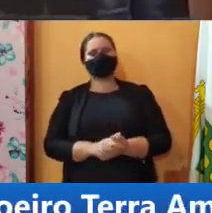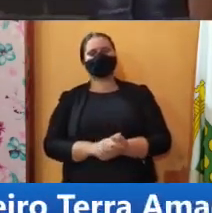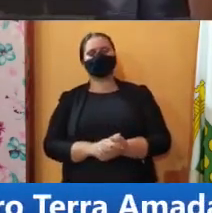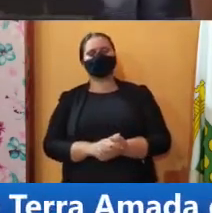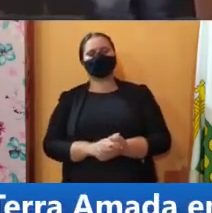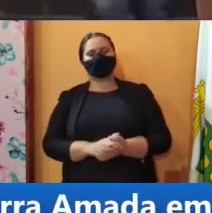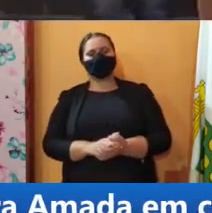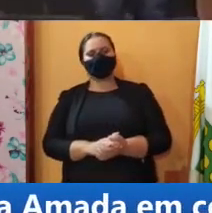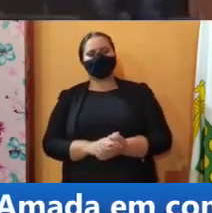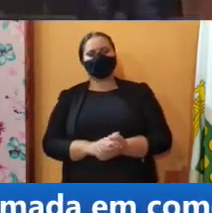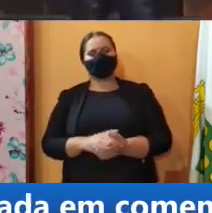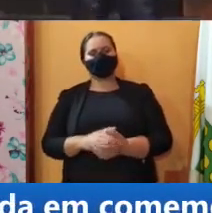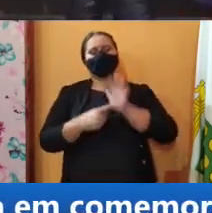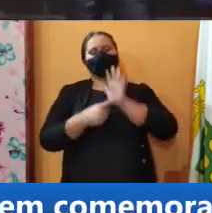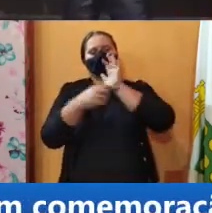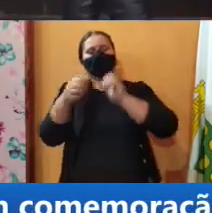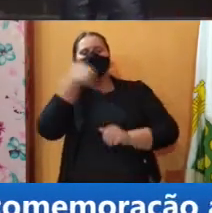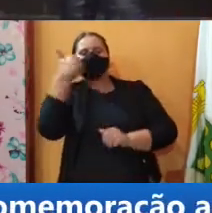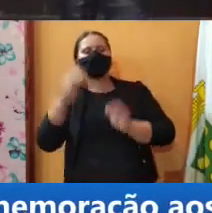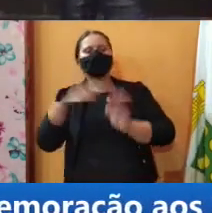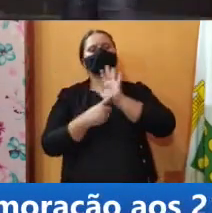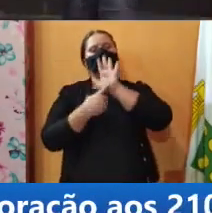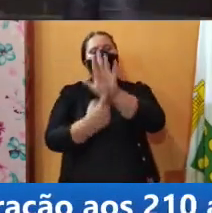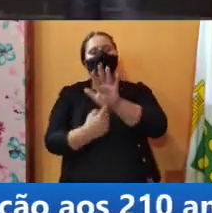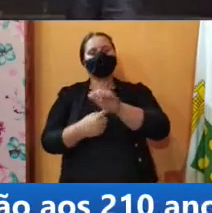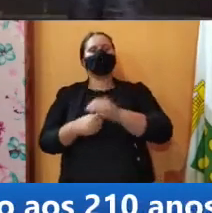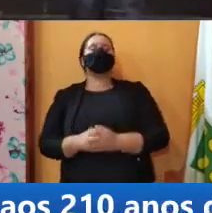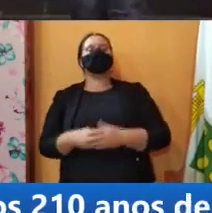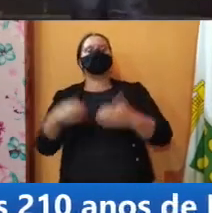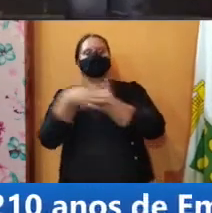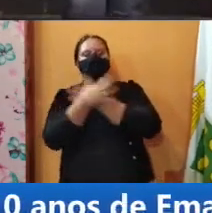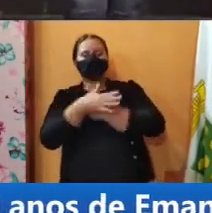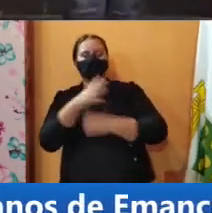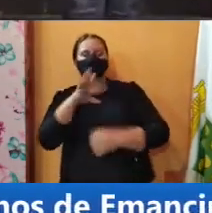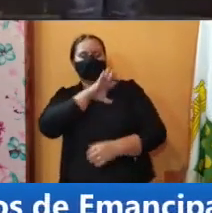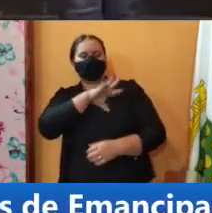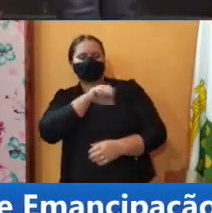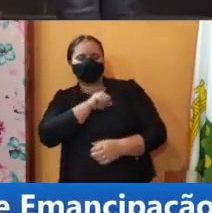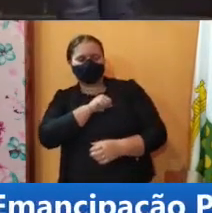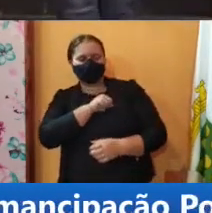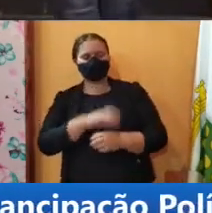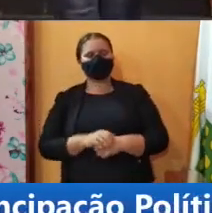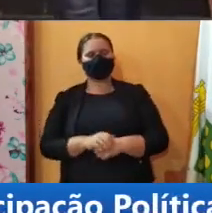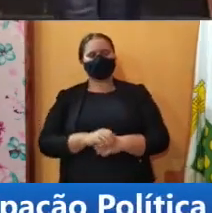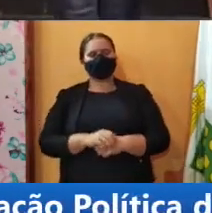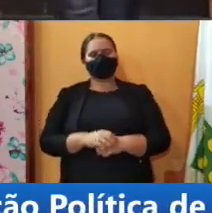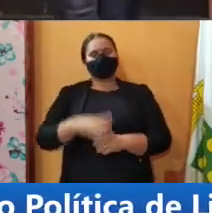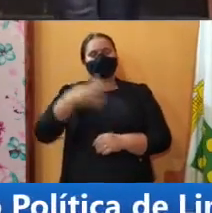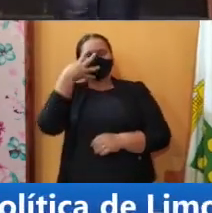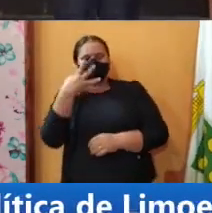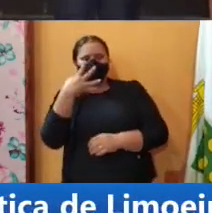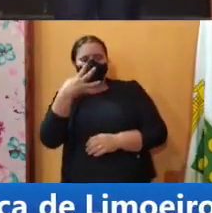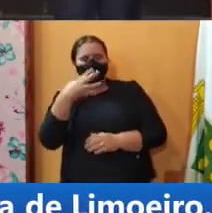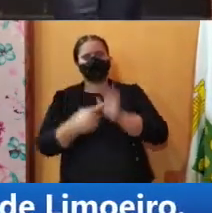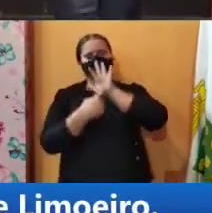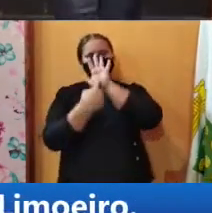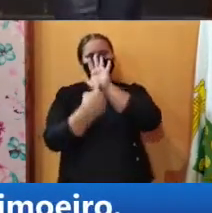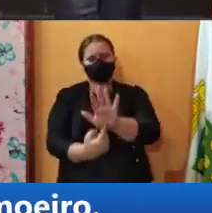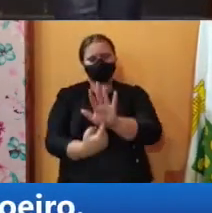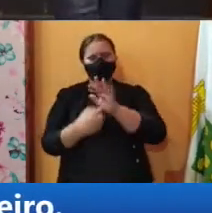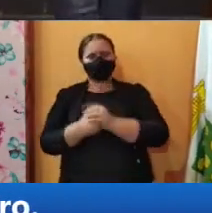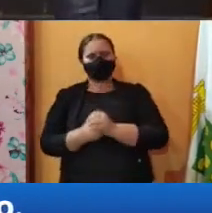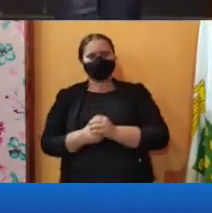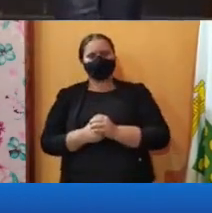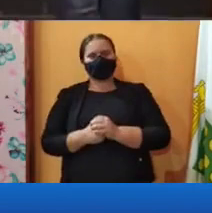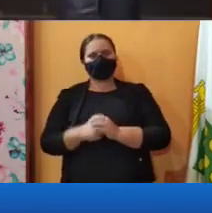página. Primeira mostra Limoeiro Terra Amada. Esperamos que a gente faça 4 mostras e